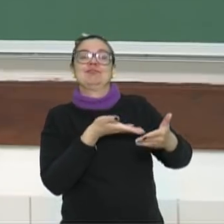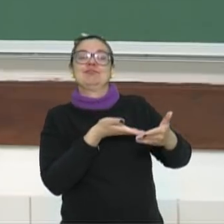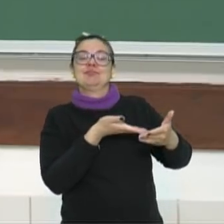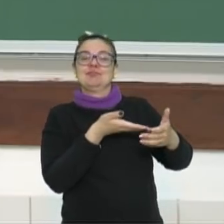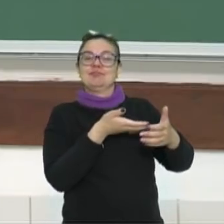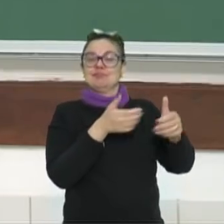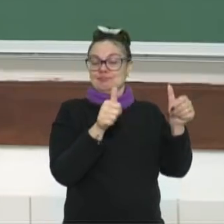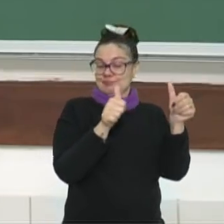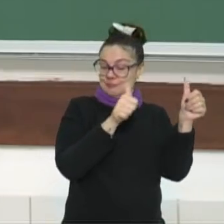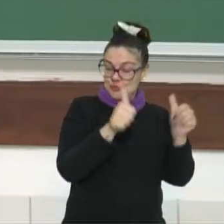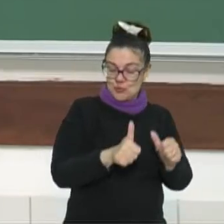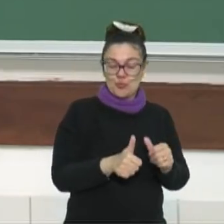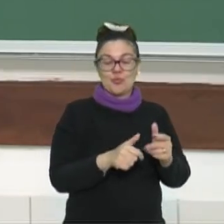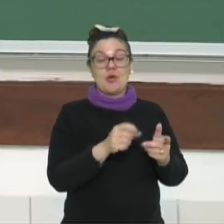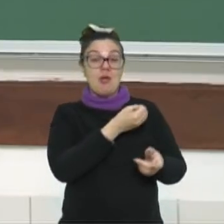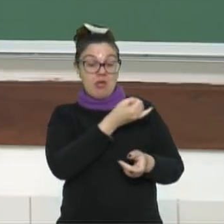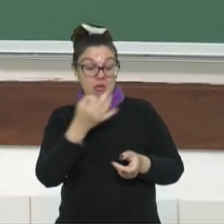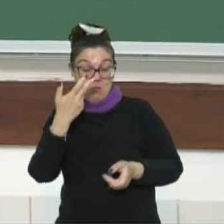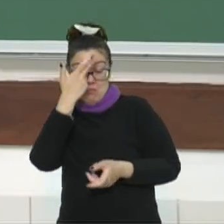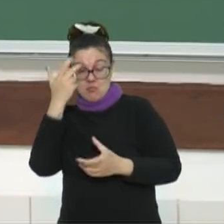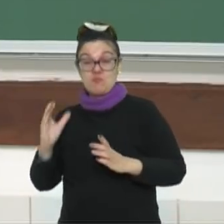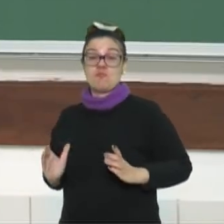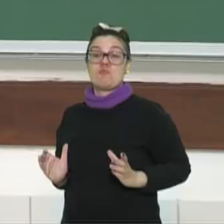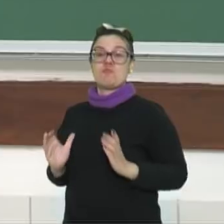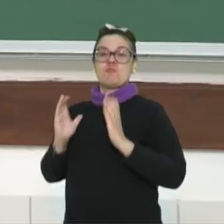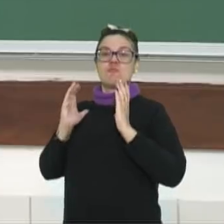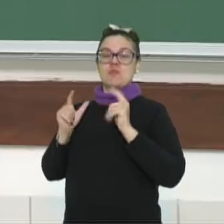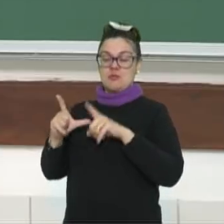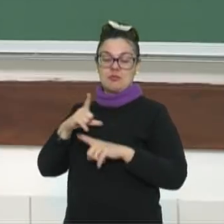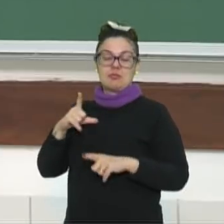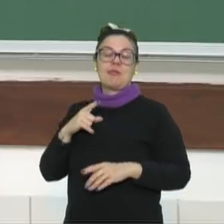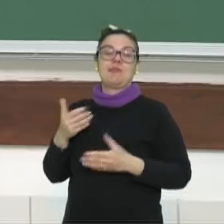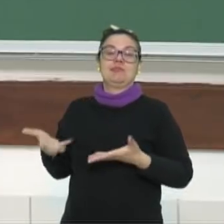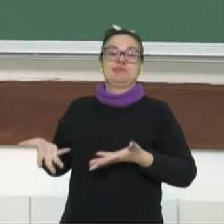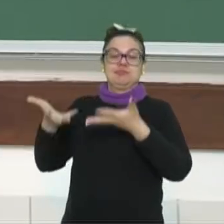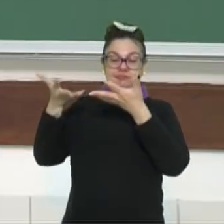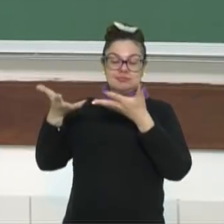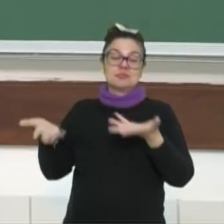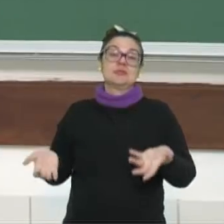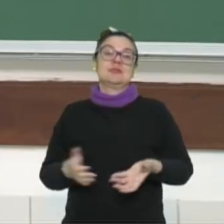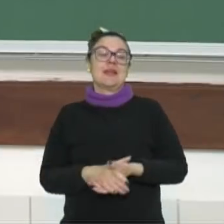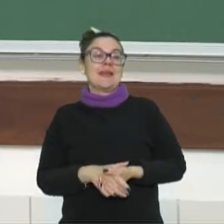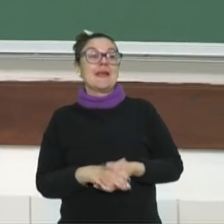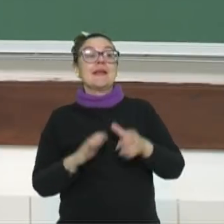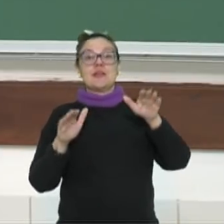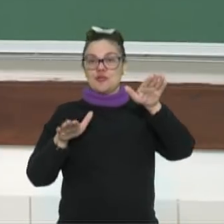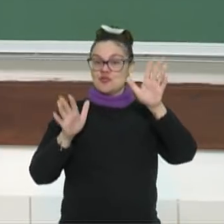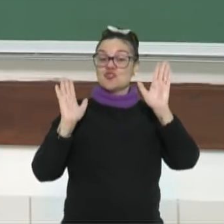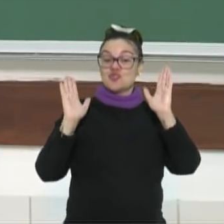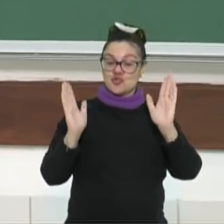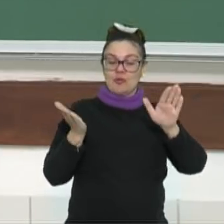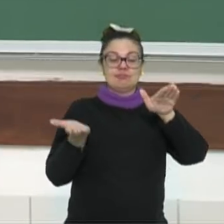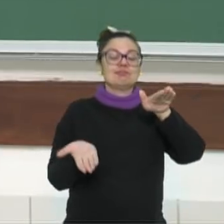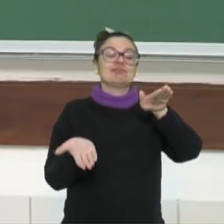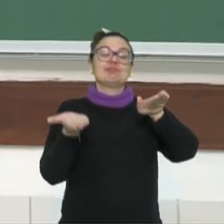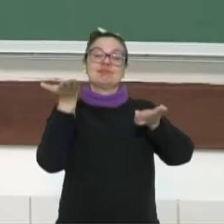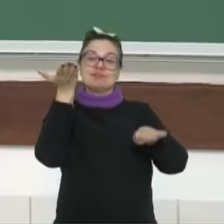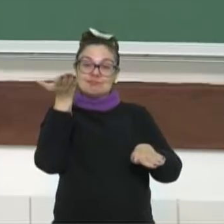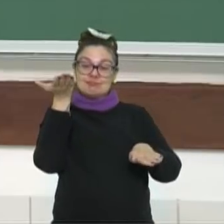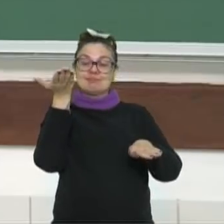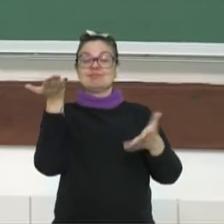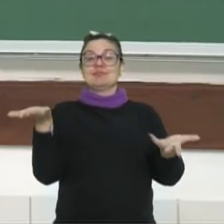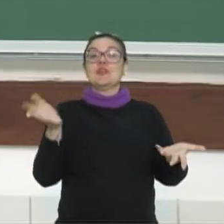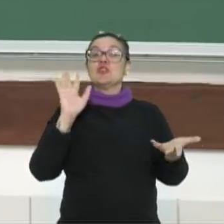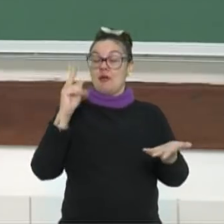alguns poucos têm bastante contingente de recursos, né, nessa mesma ordem. E isso já descreveria um descompasso